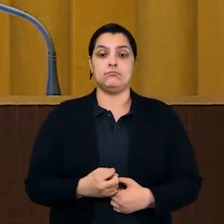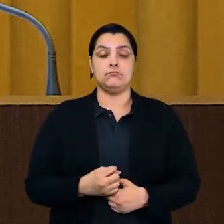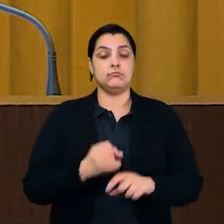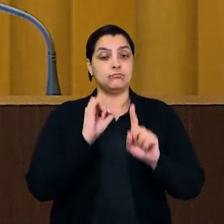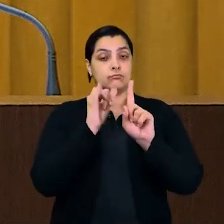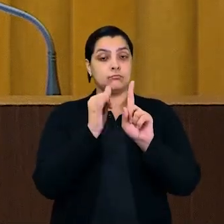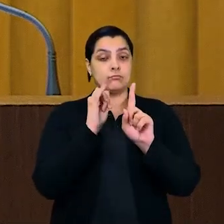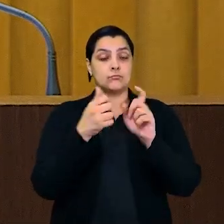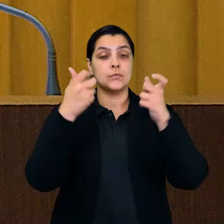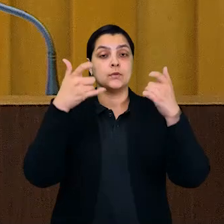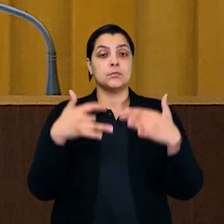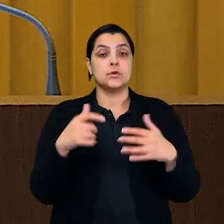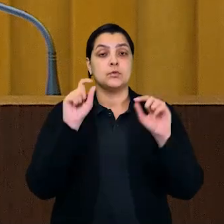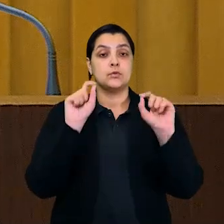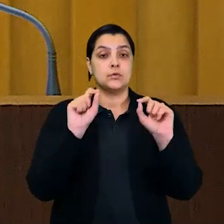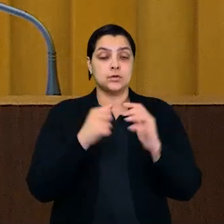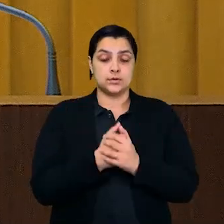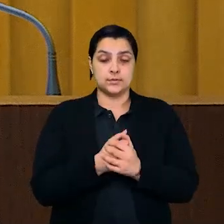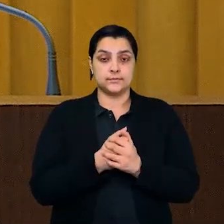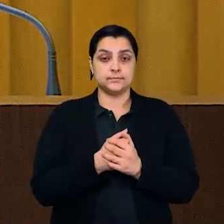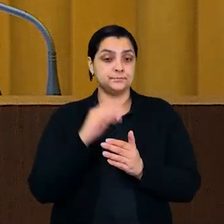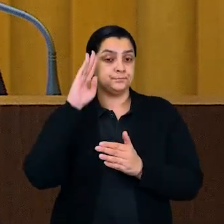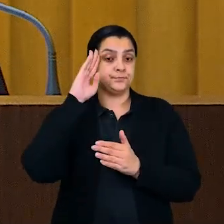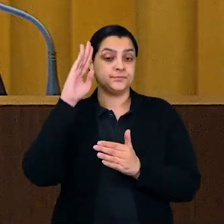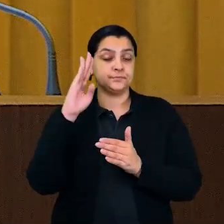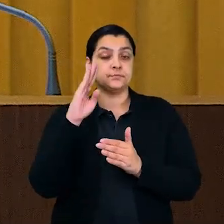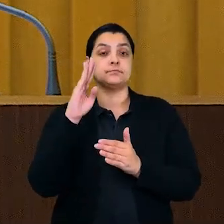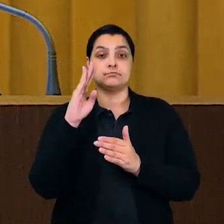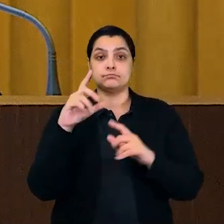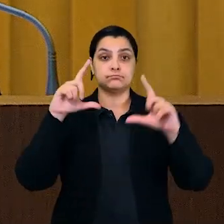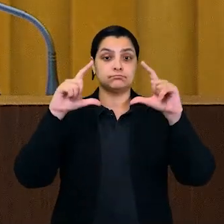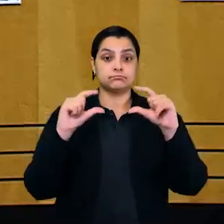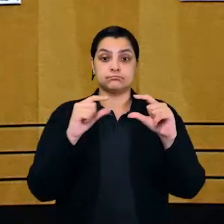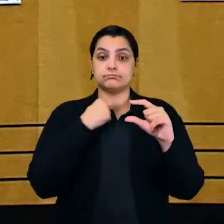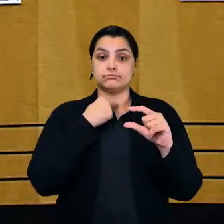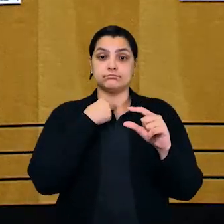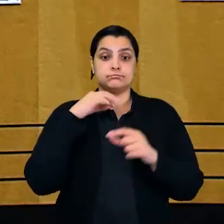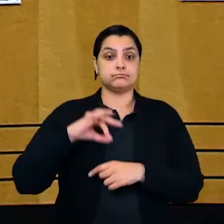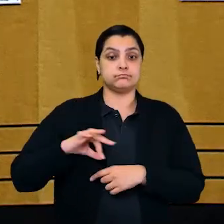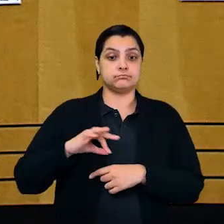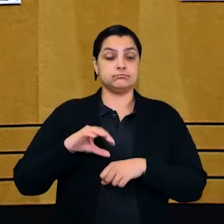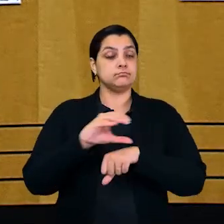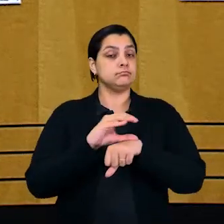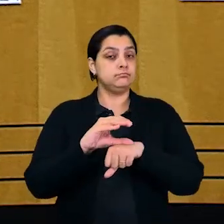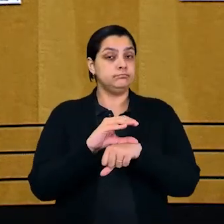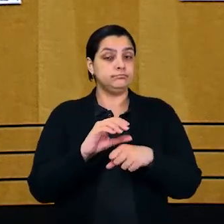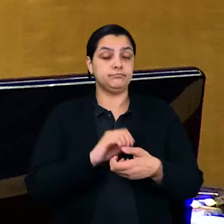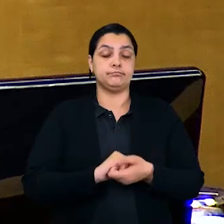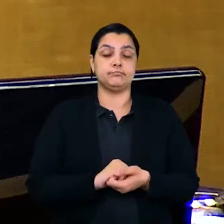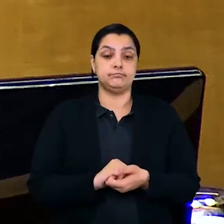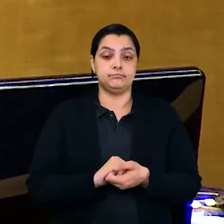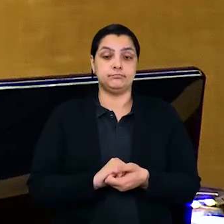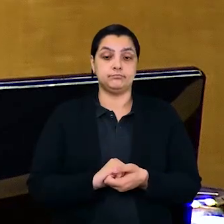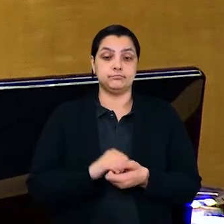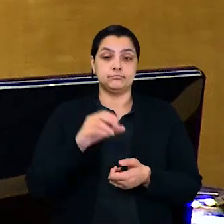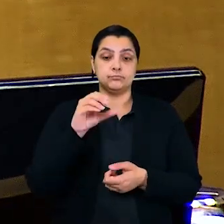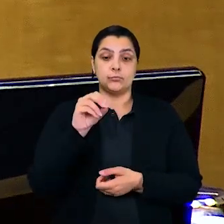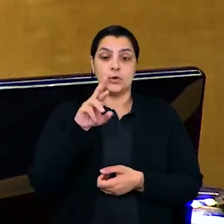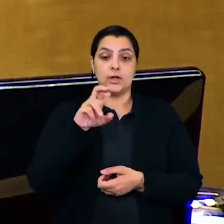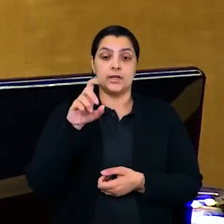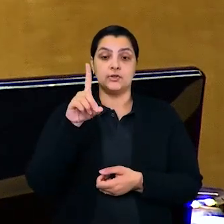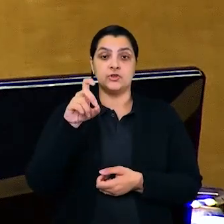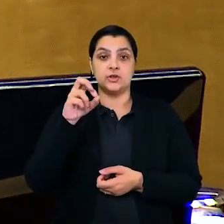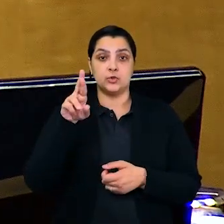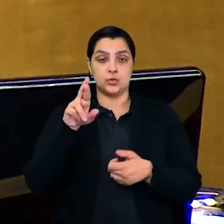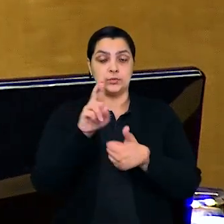O relator destacou ainda o princípio da irredutibilidade salarial, garantido pela Constituição. O Corregedor-Geral da